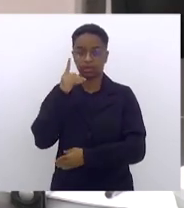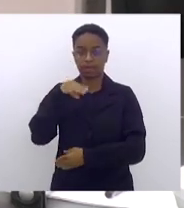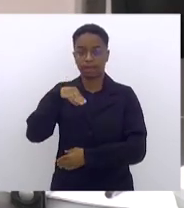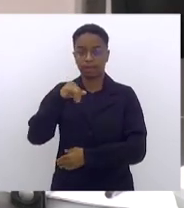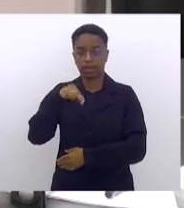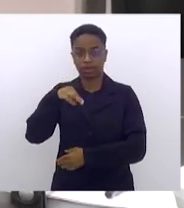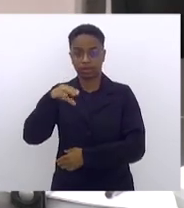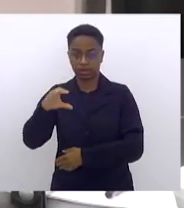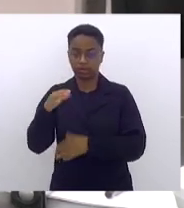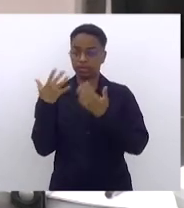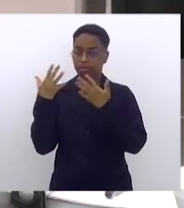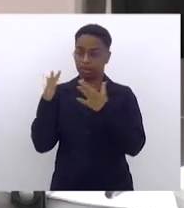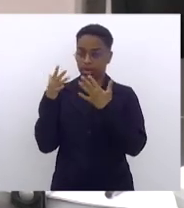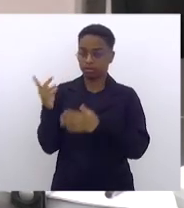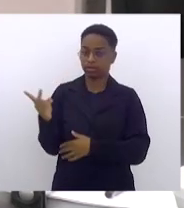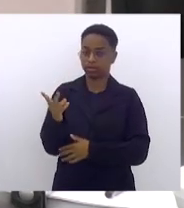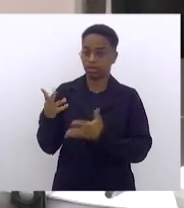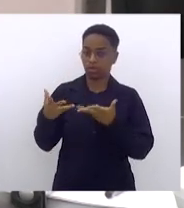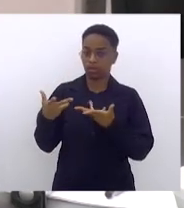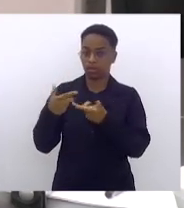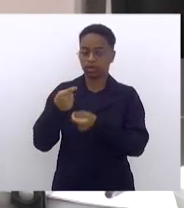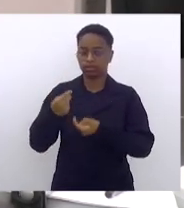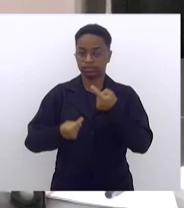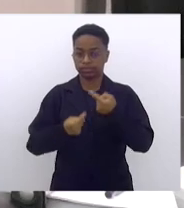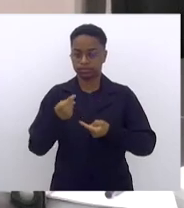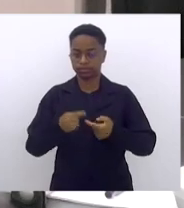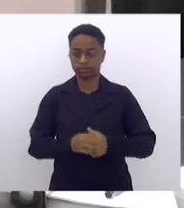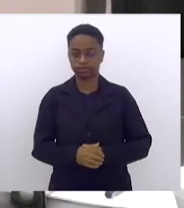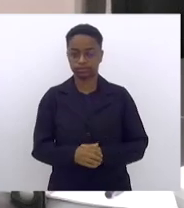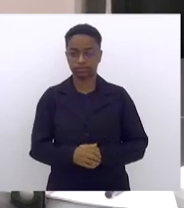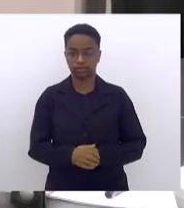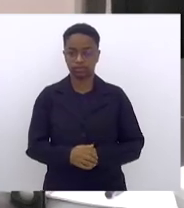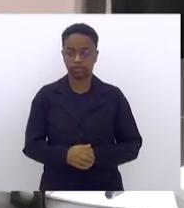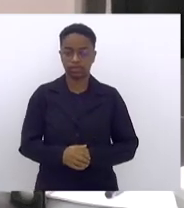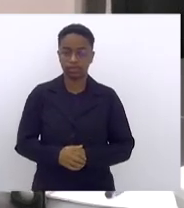Verônica, parabéns pela qualidade da discussão.